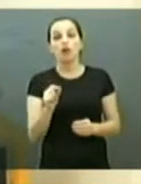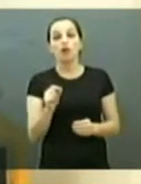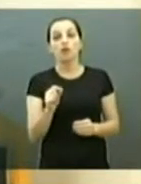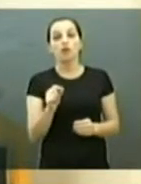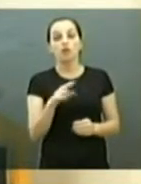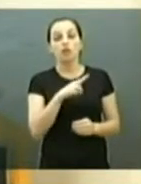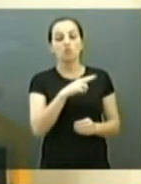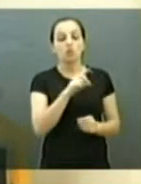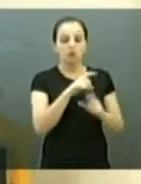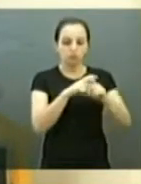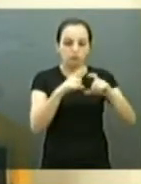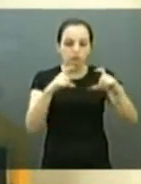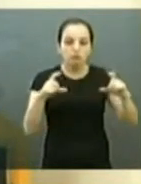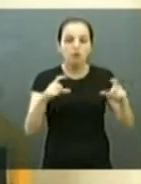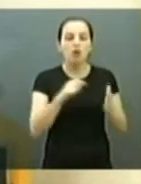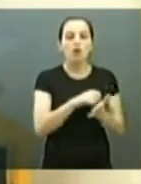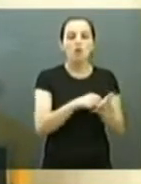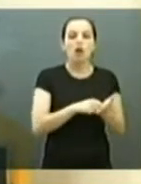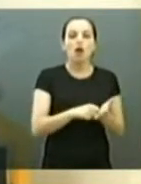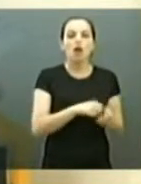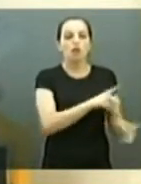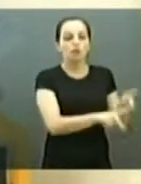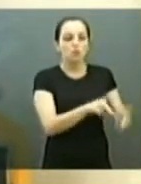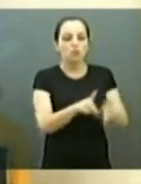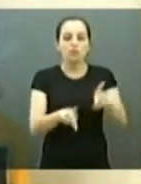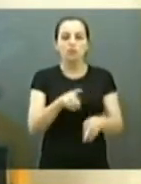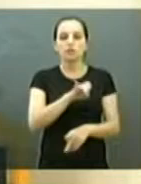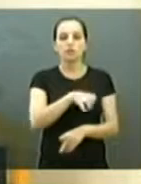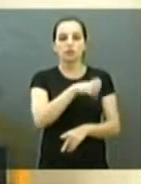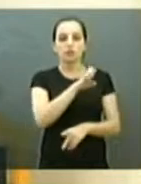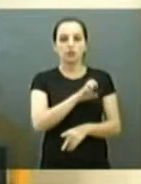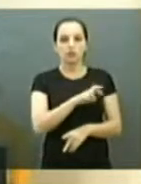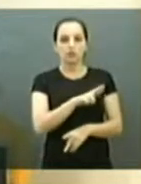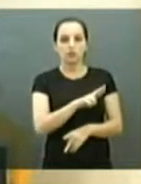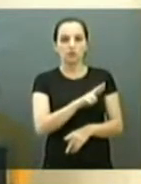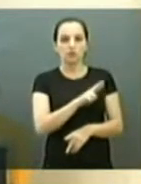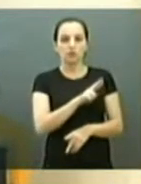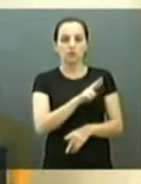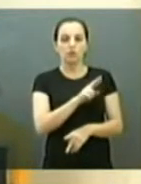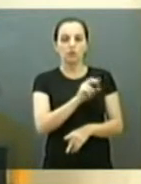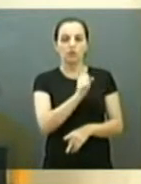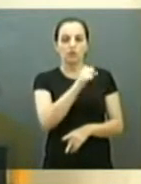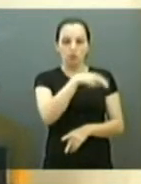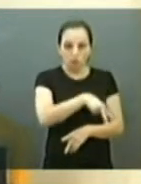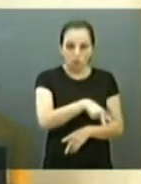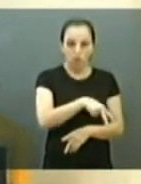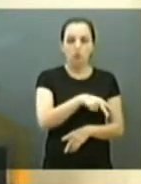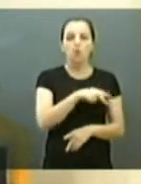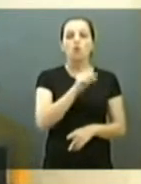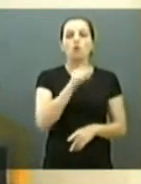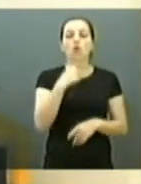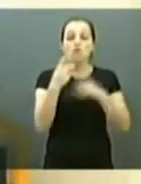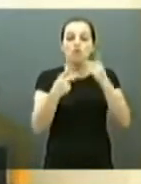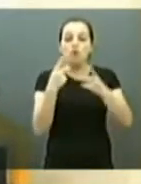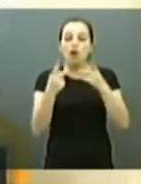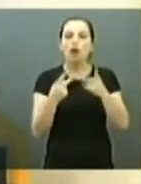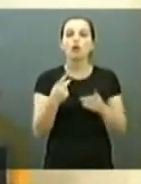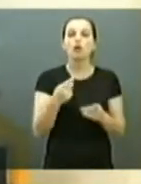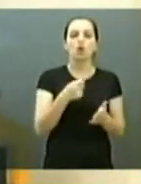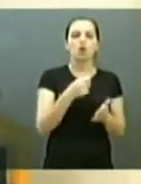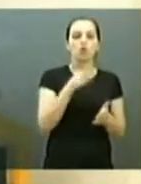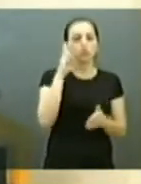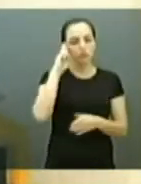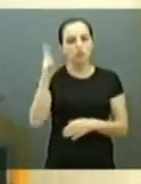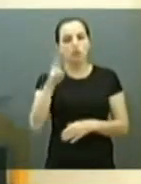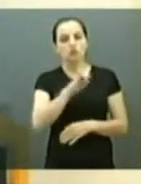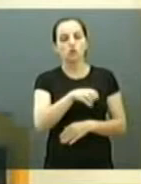Jefferson Yachuda. Está escrito aqui, que o Jefferson Yachuda disse para o senhor José Silva,